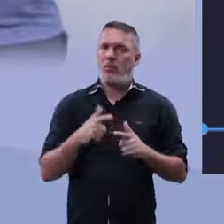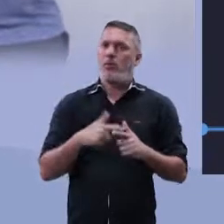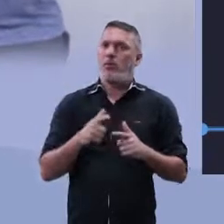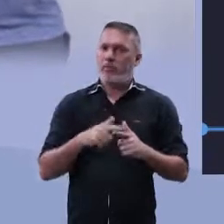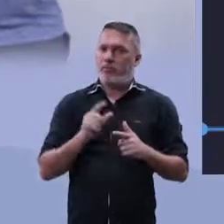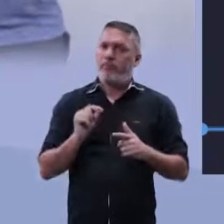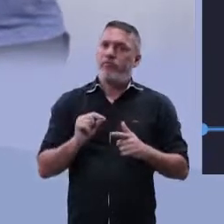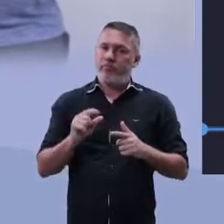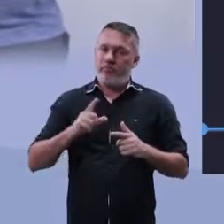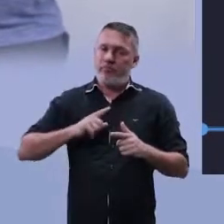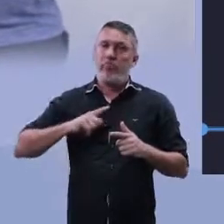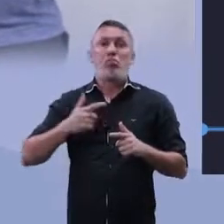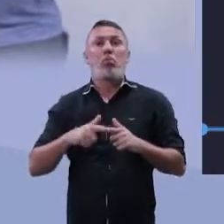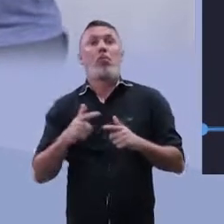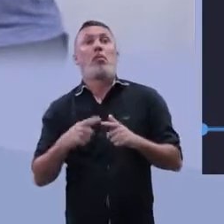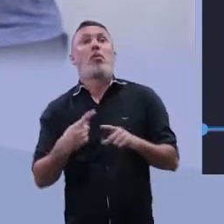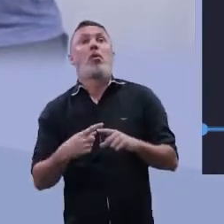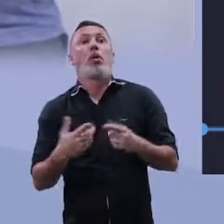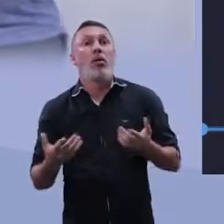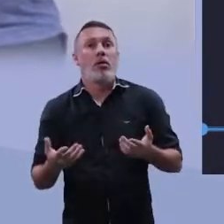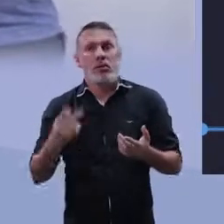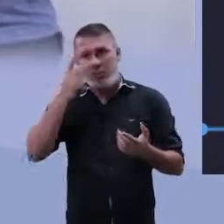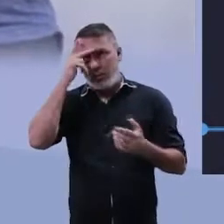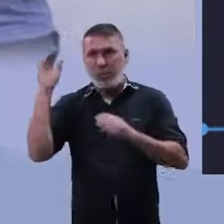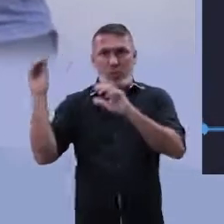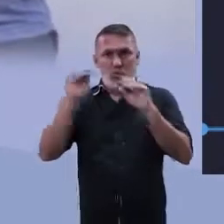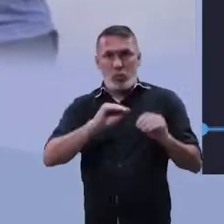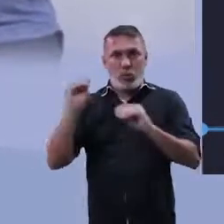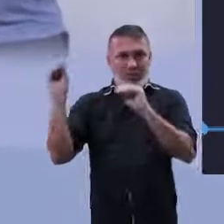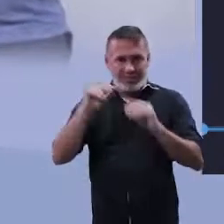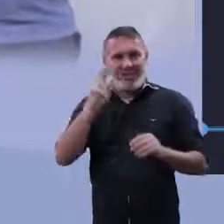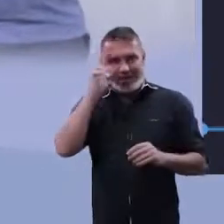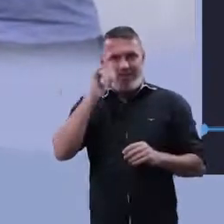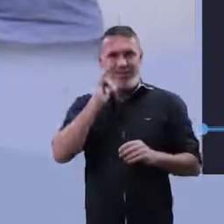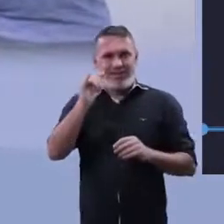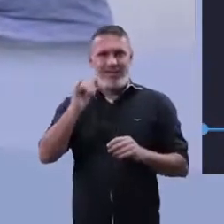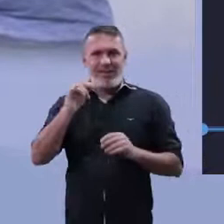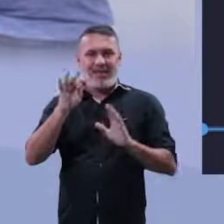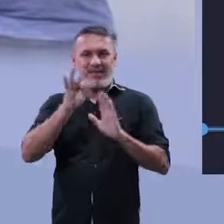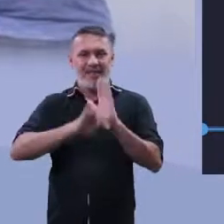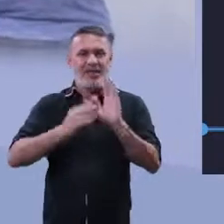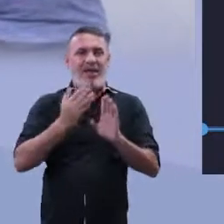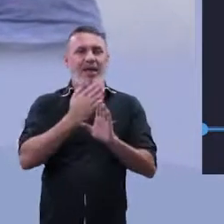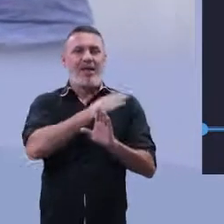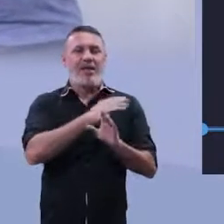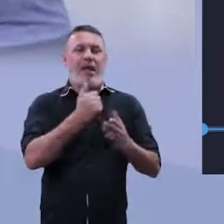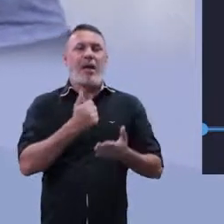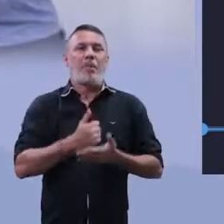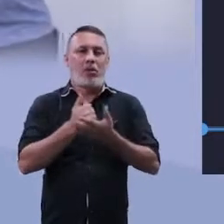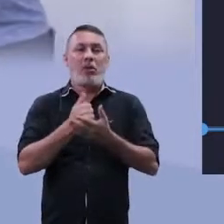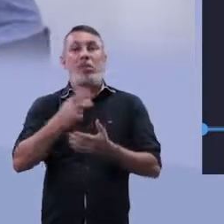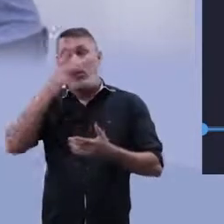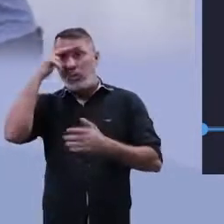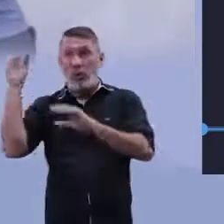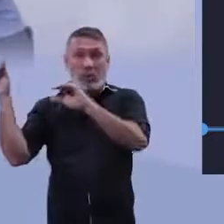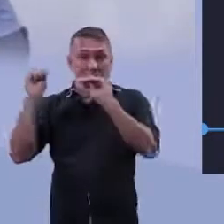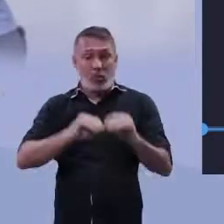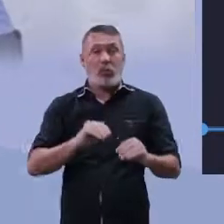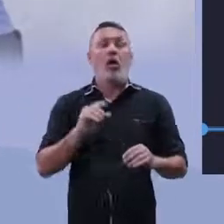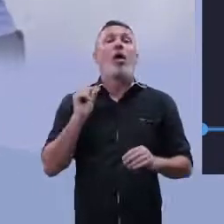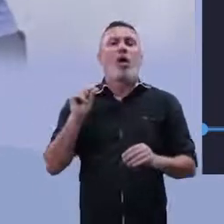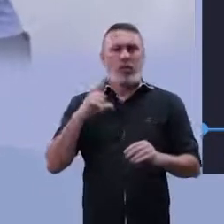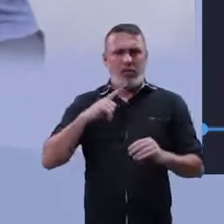problema. O problema por quê? Porque as pessoas que estão vindo para cá, lembra que apresentou lá no texto de apoio, eles não